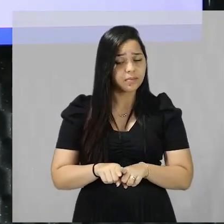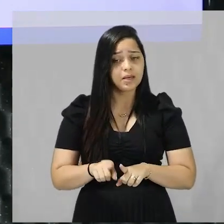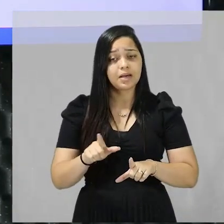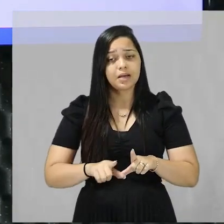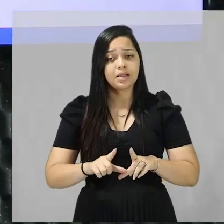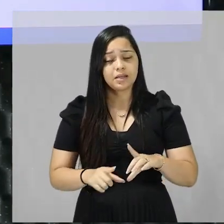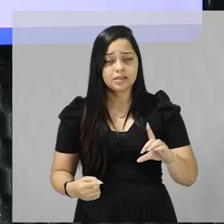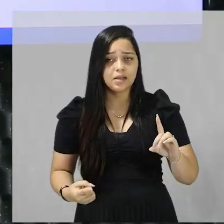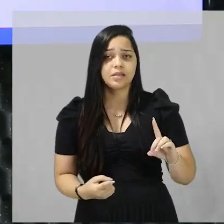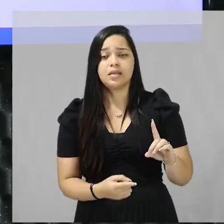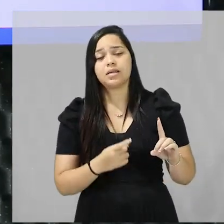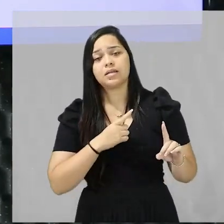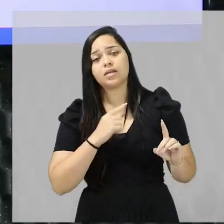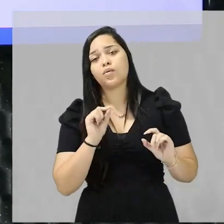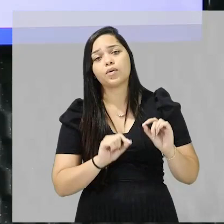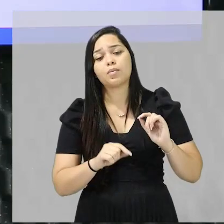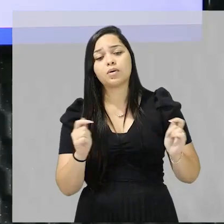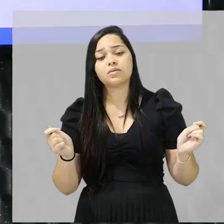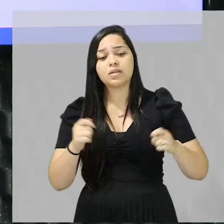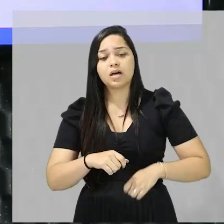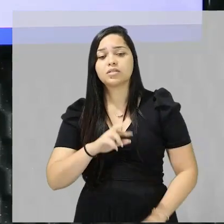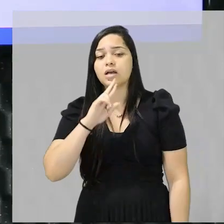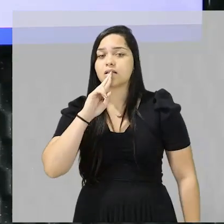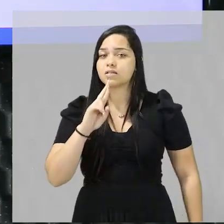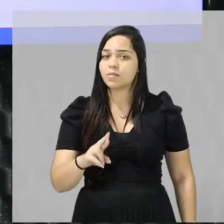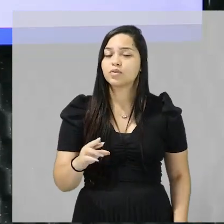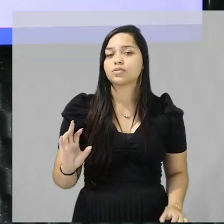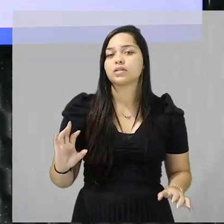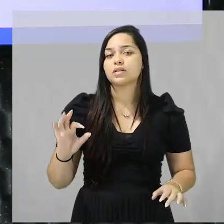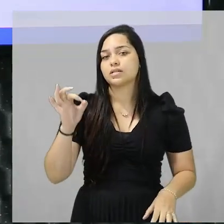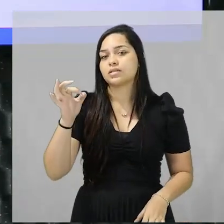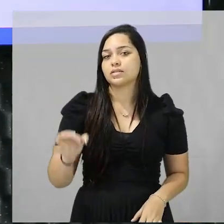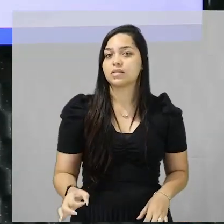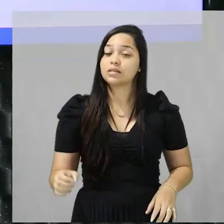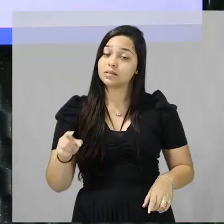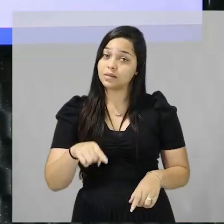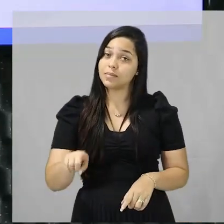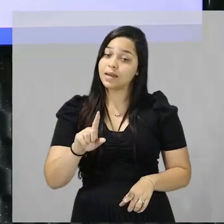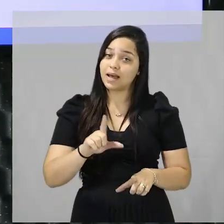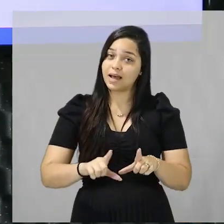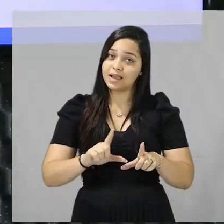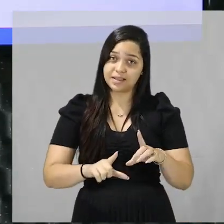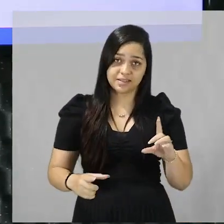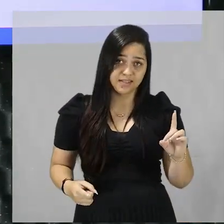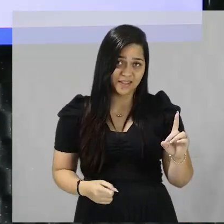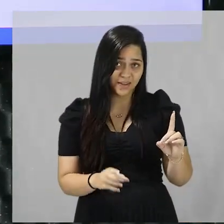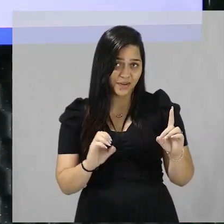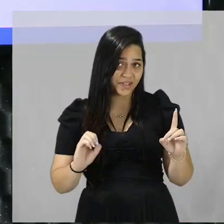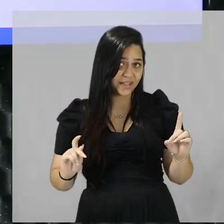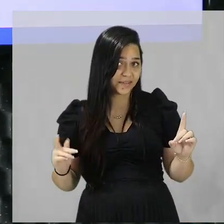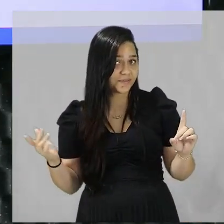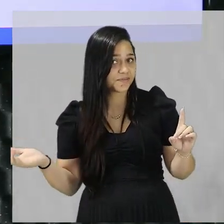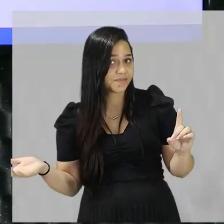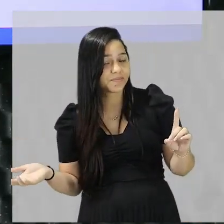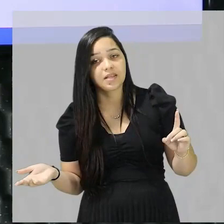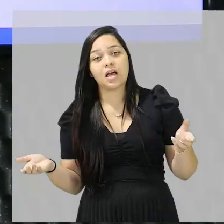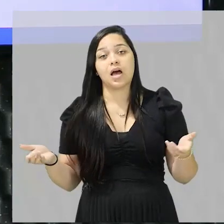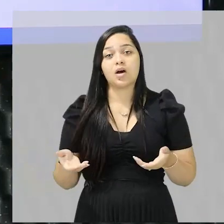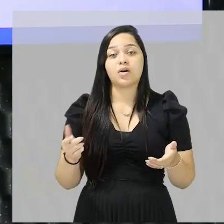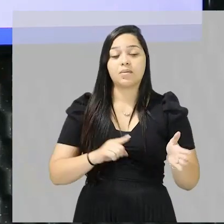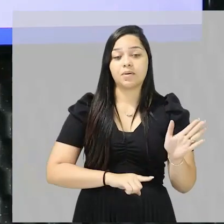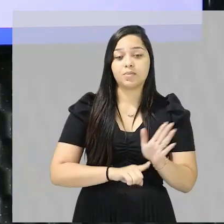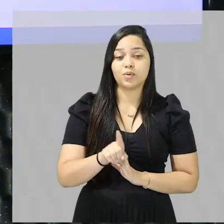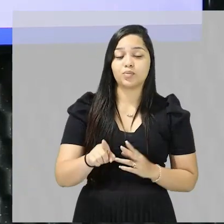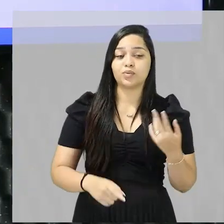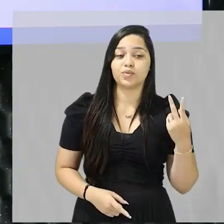única que traz para a gente uma possibilidade de resposta mais coerente. Assinale para você, letra D, perfeito? Vamos para a segunda